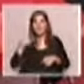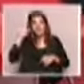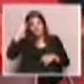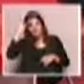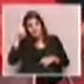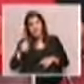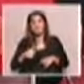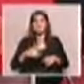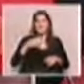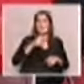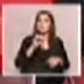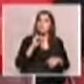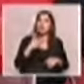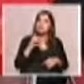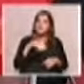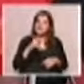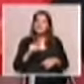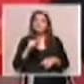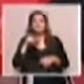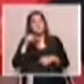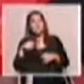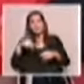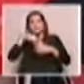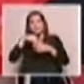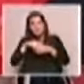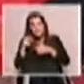só proteína, não é só... tem micro-organismos